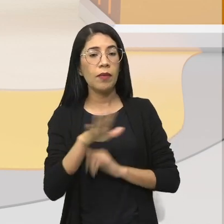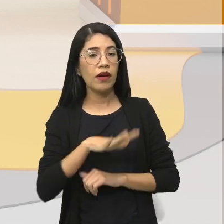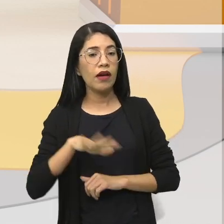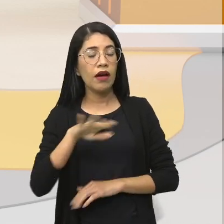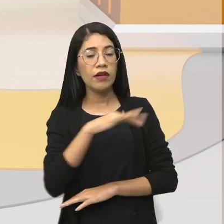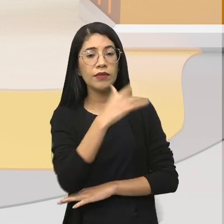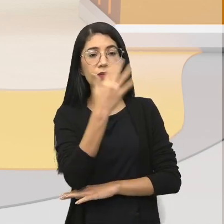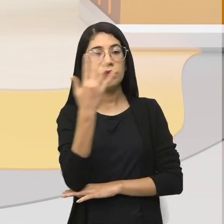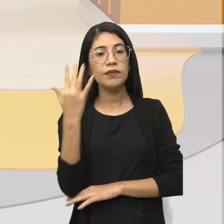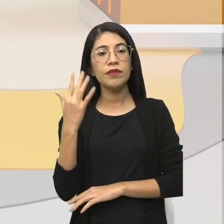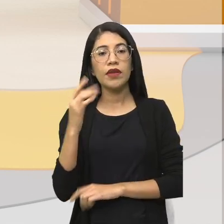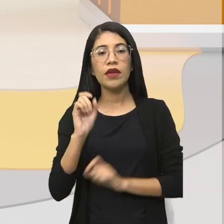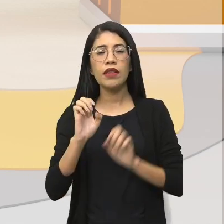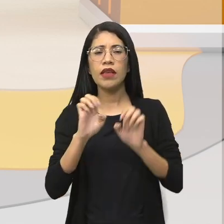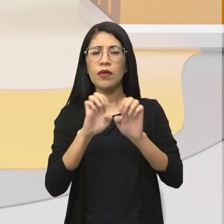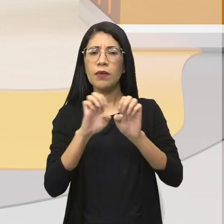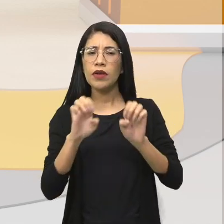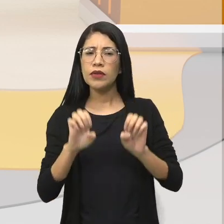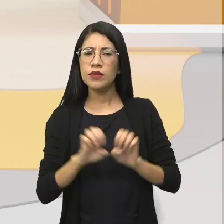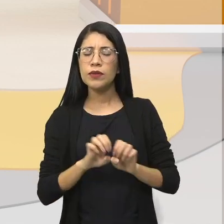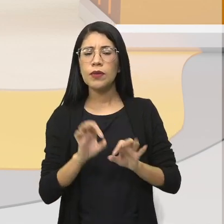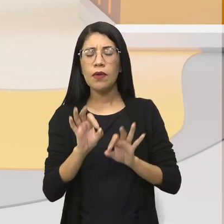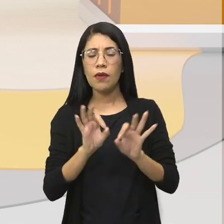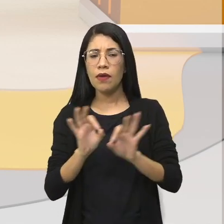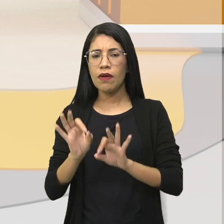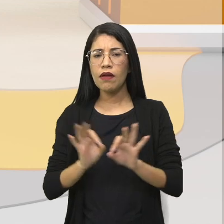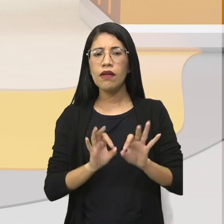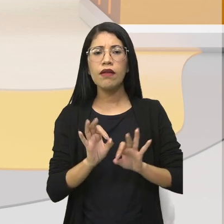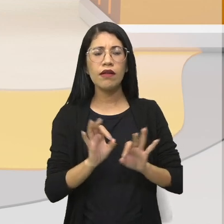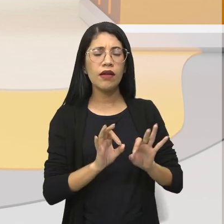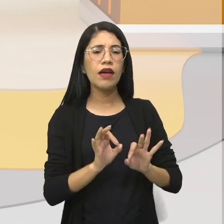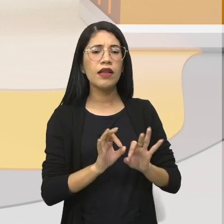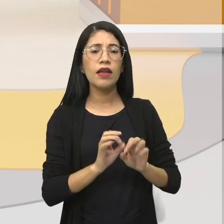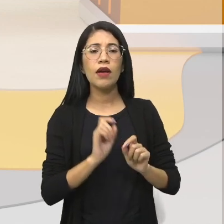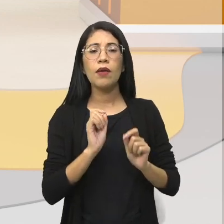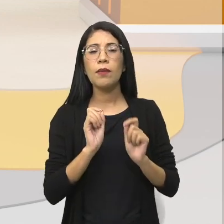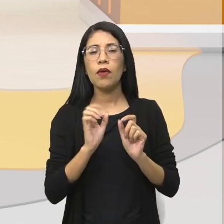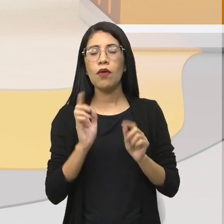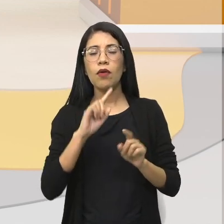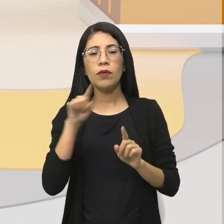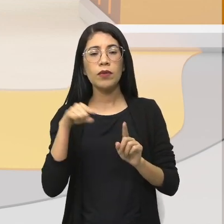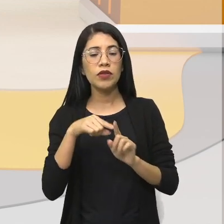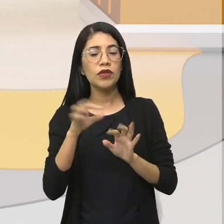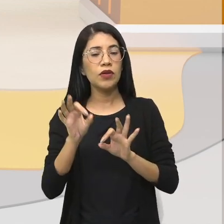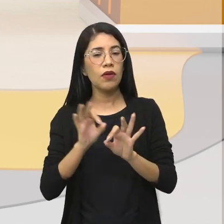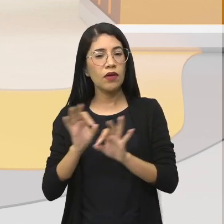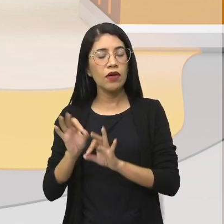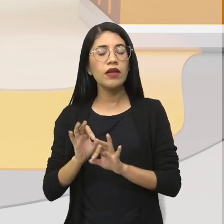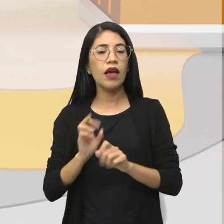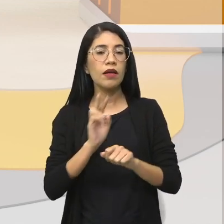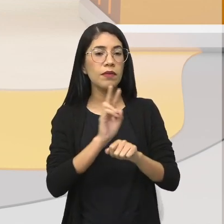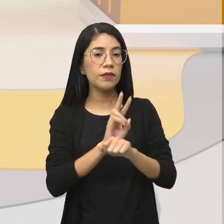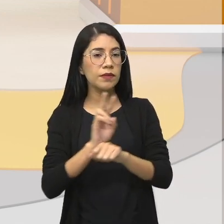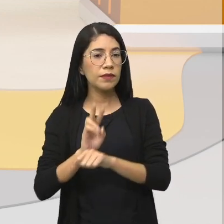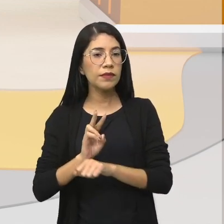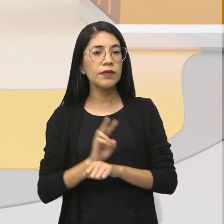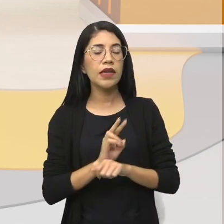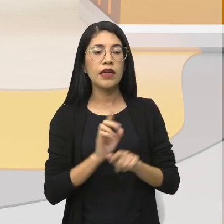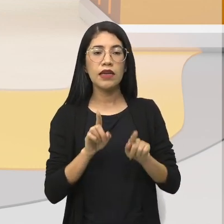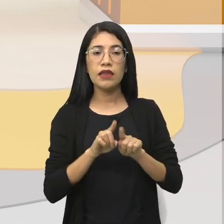ambiental aí que é estruturada, certo? Para vir assim organizar, para vir proteger